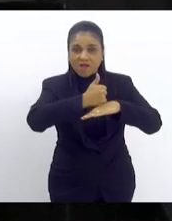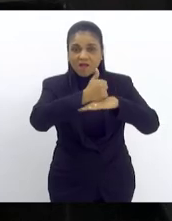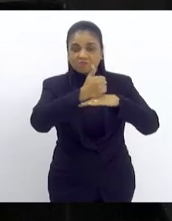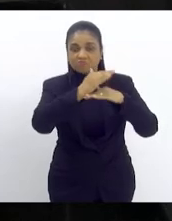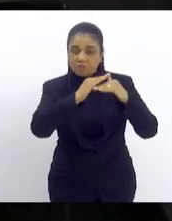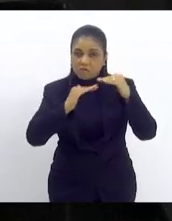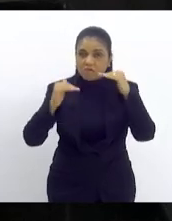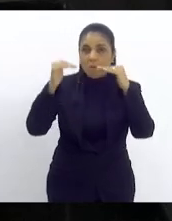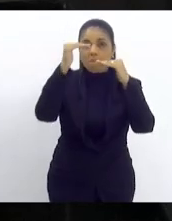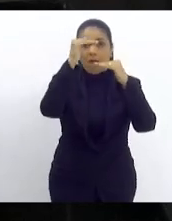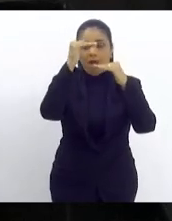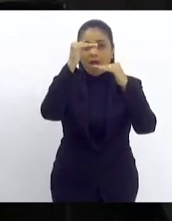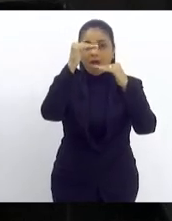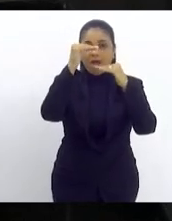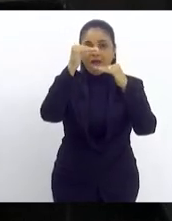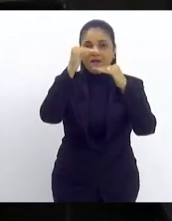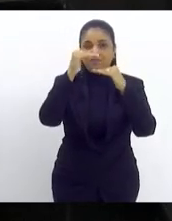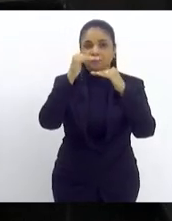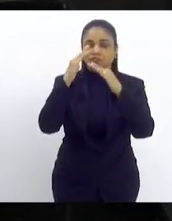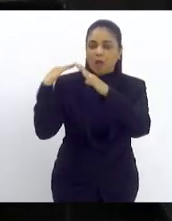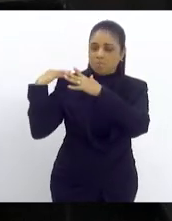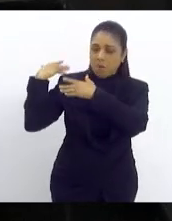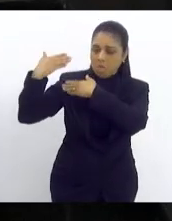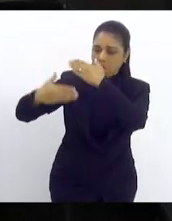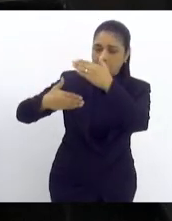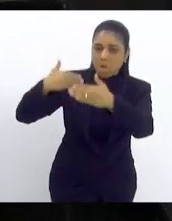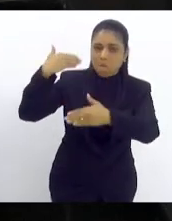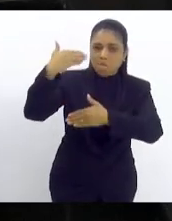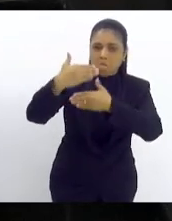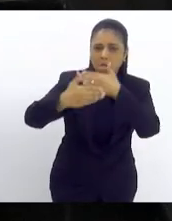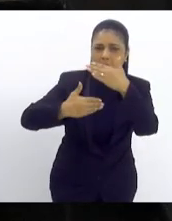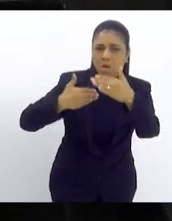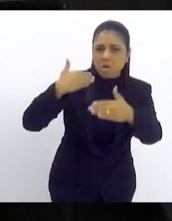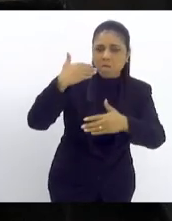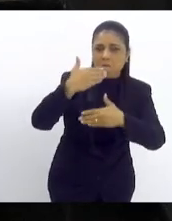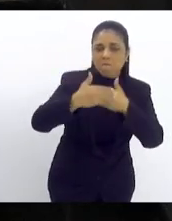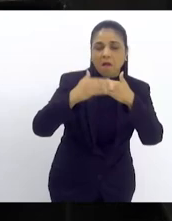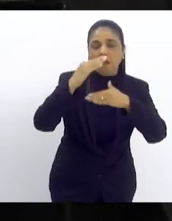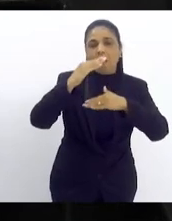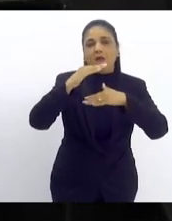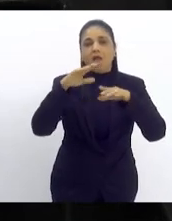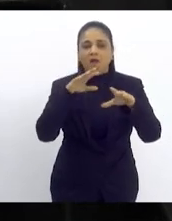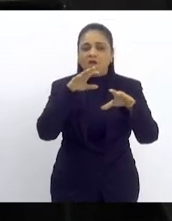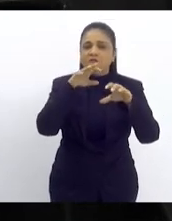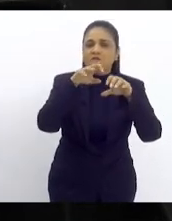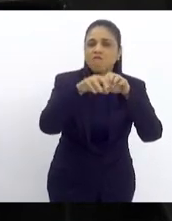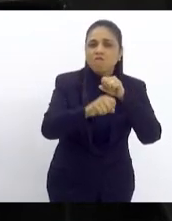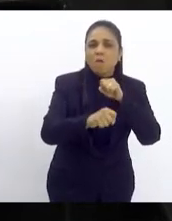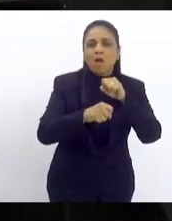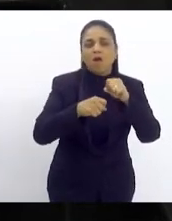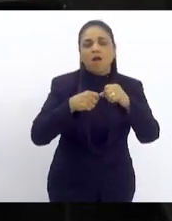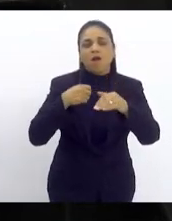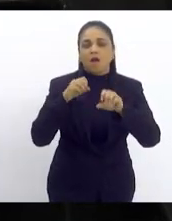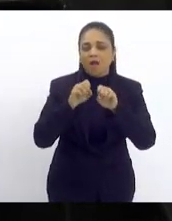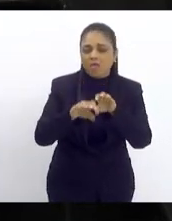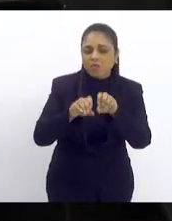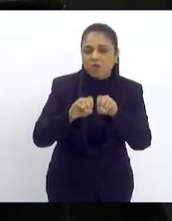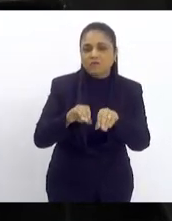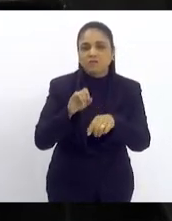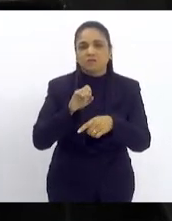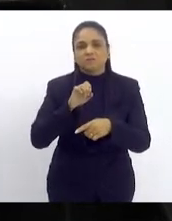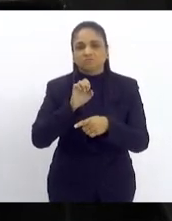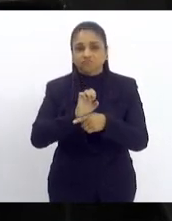avançados que já percorreram uma longa estrada na educação do estado do Rio de Janeiro